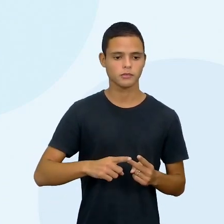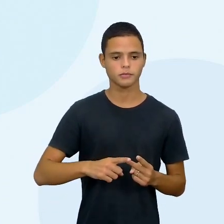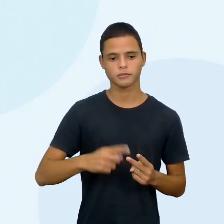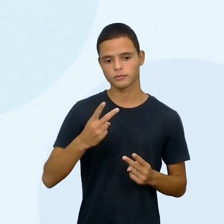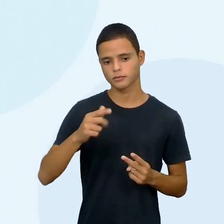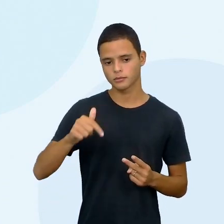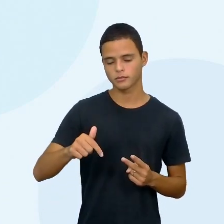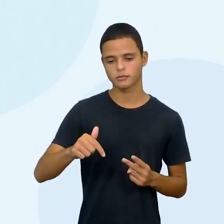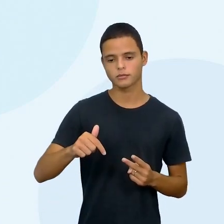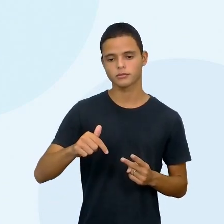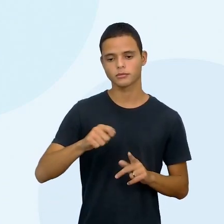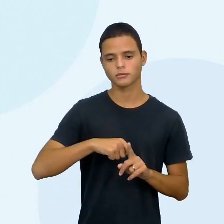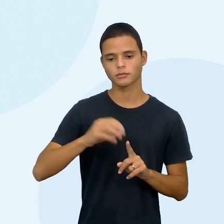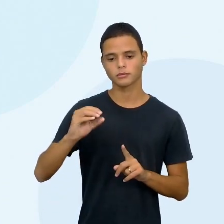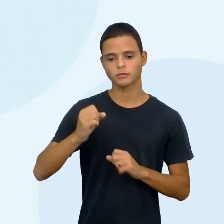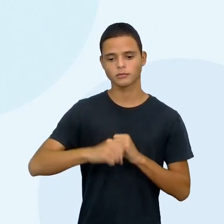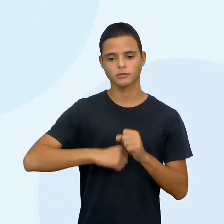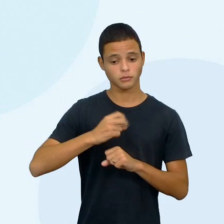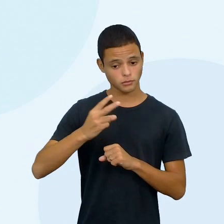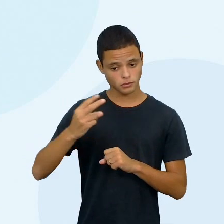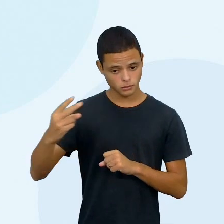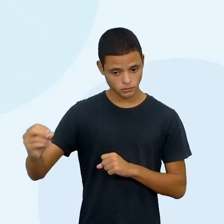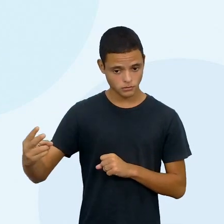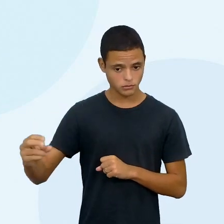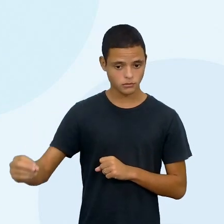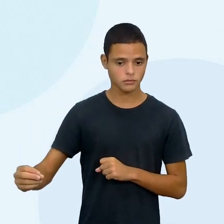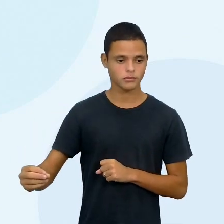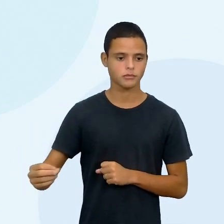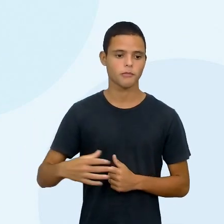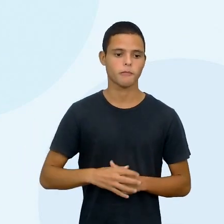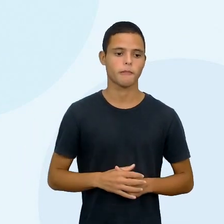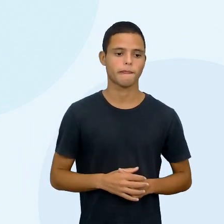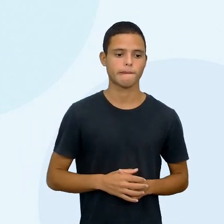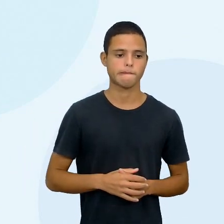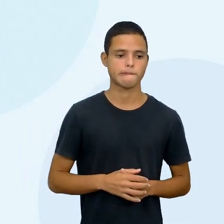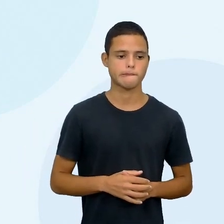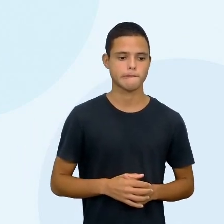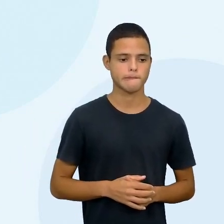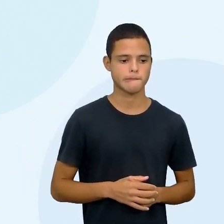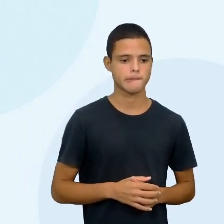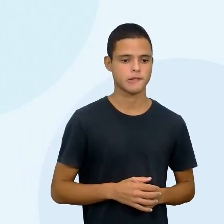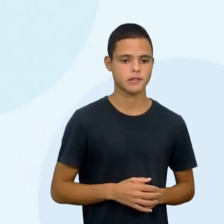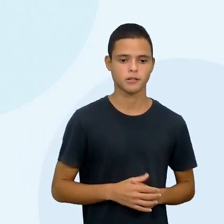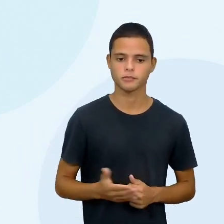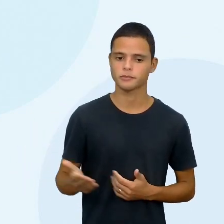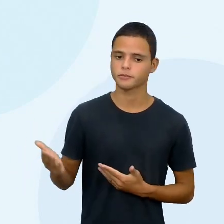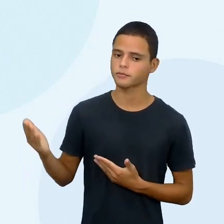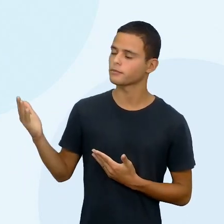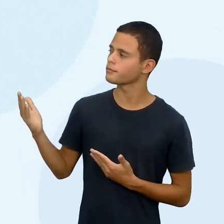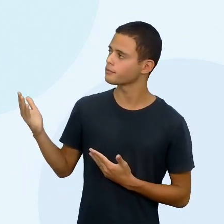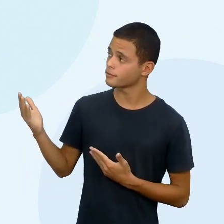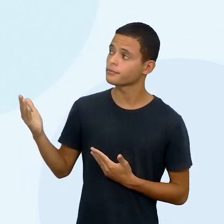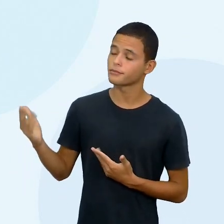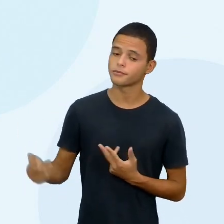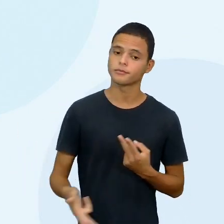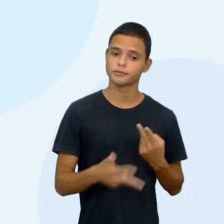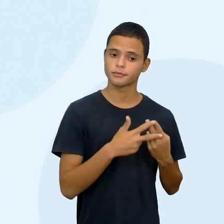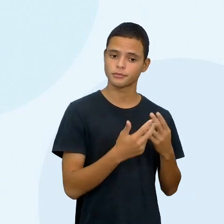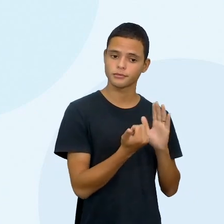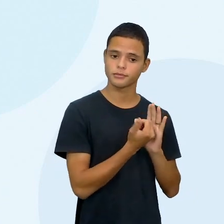27 de outubro de 2020, ok? E aqui no próximo slide nós temos aqui, como a Terezinha